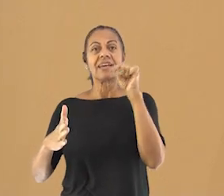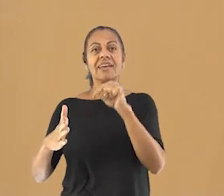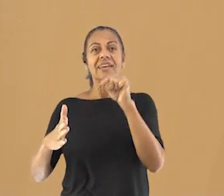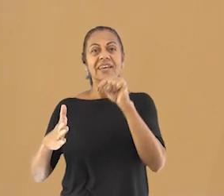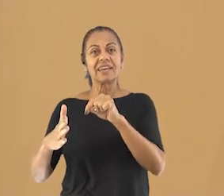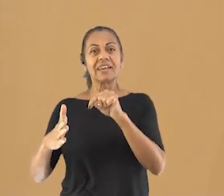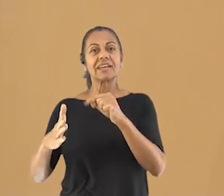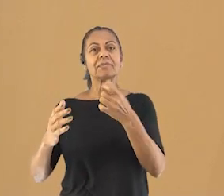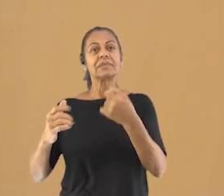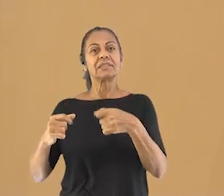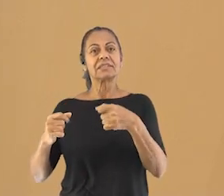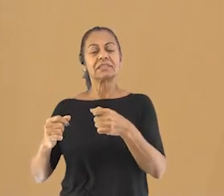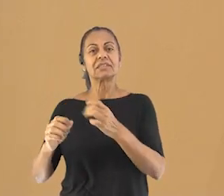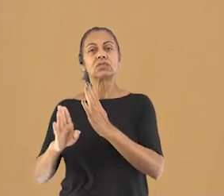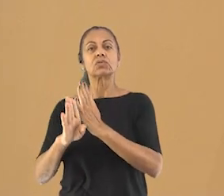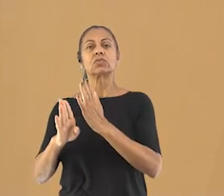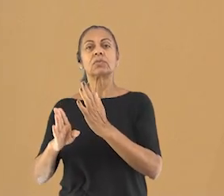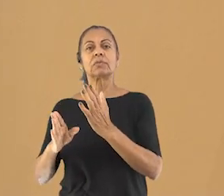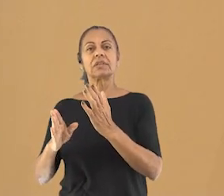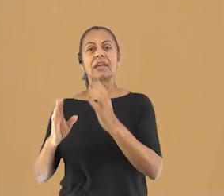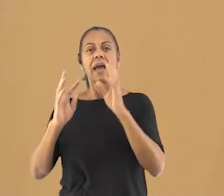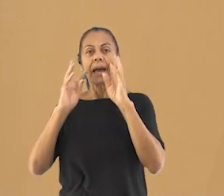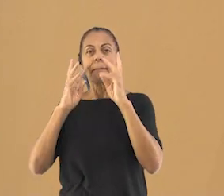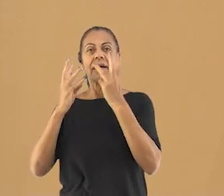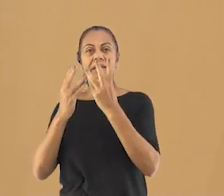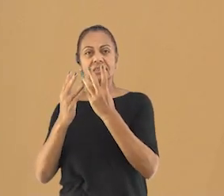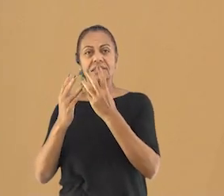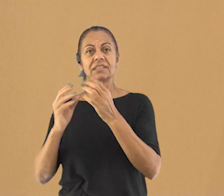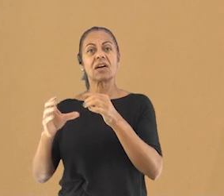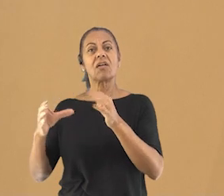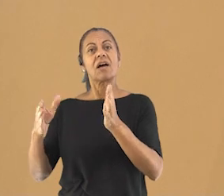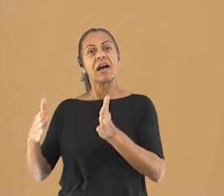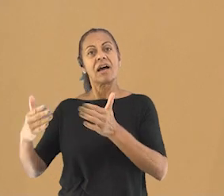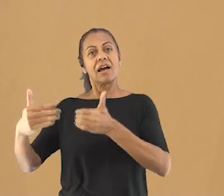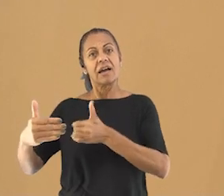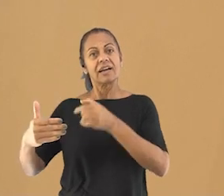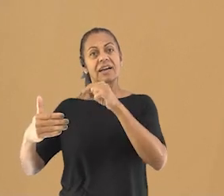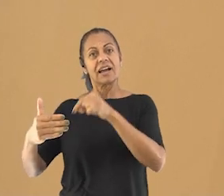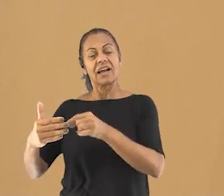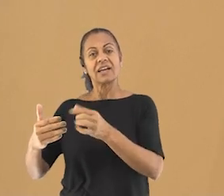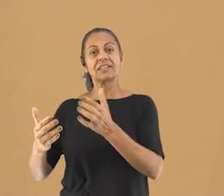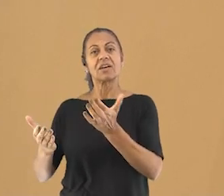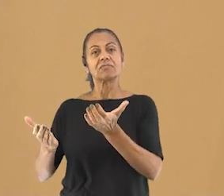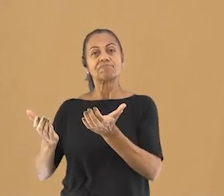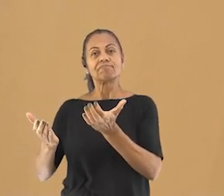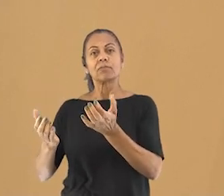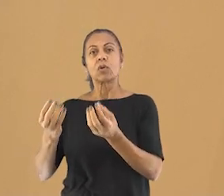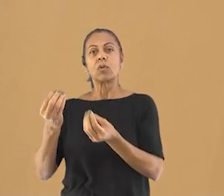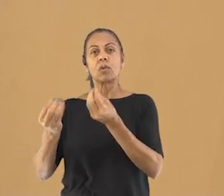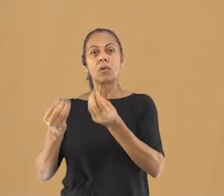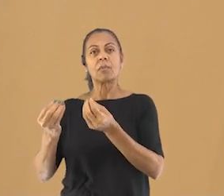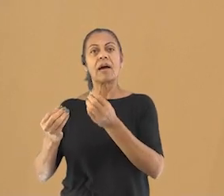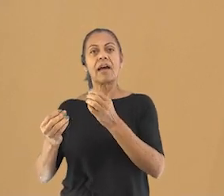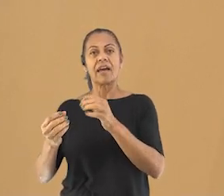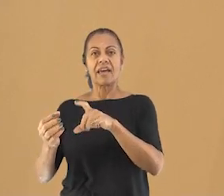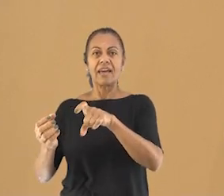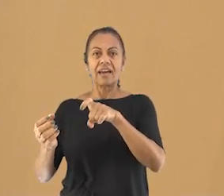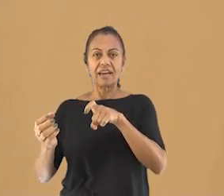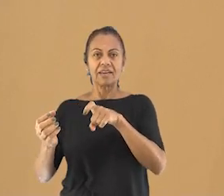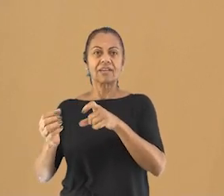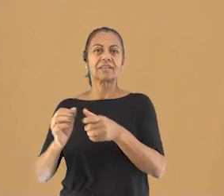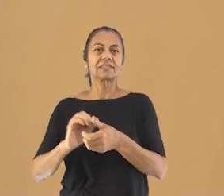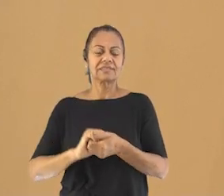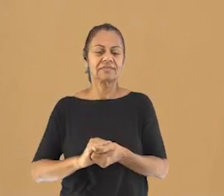de prosseguirmos, vamos utilizar a situação da caixa para ver como é que fica essa ideia, só